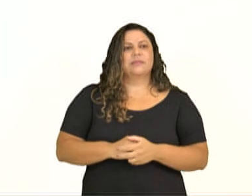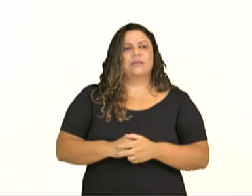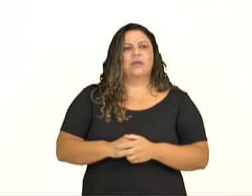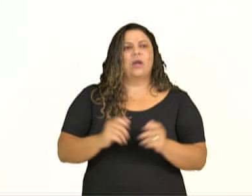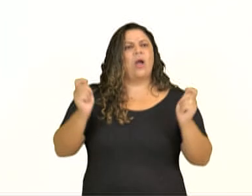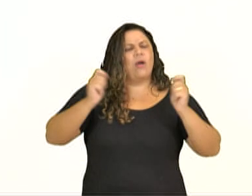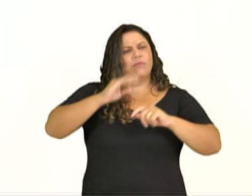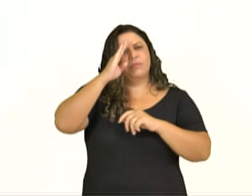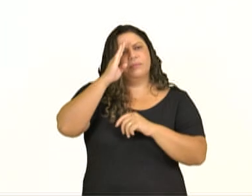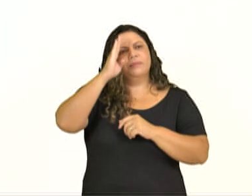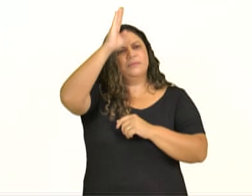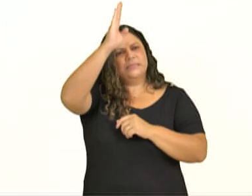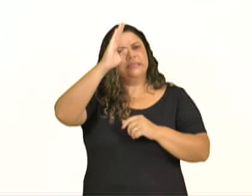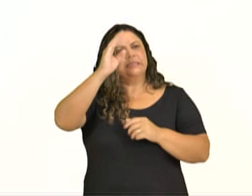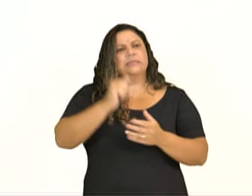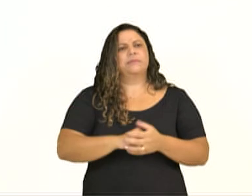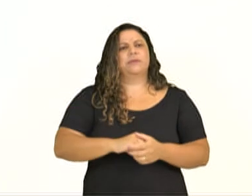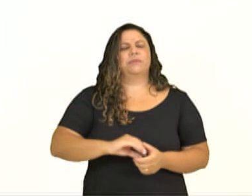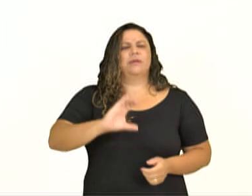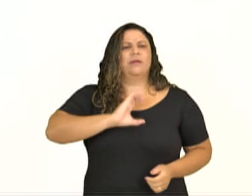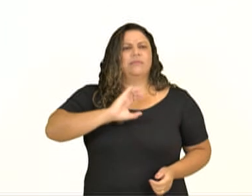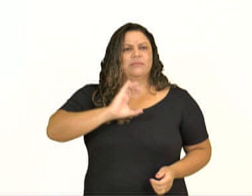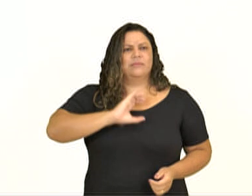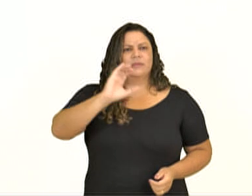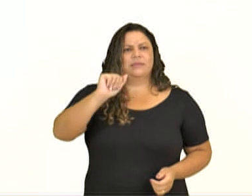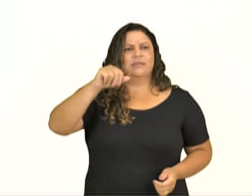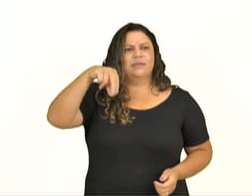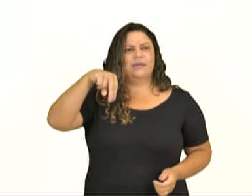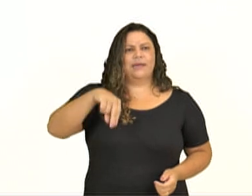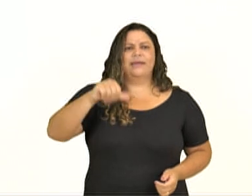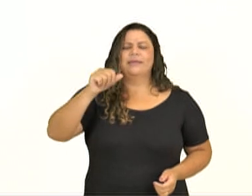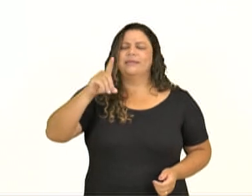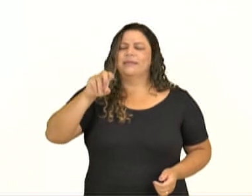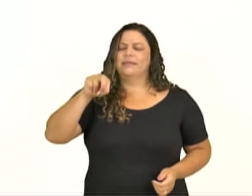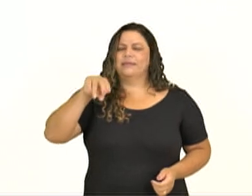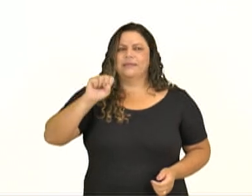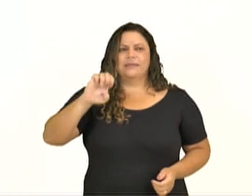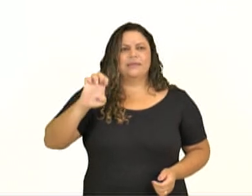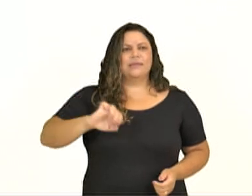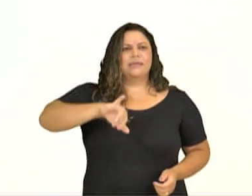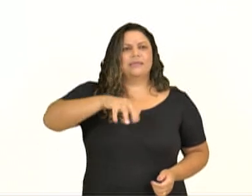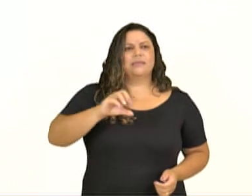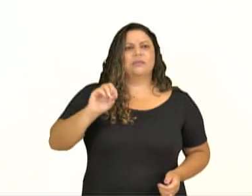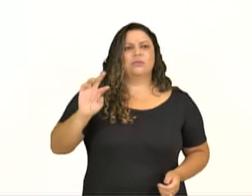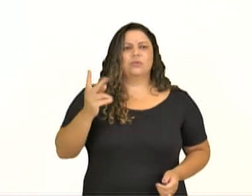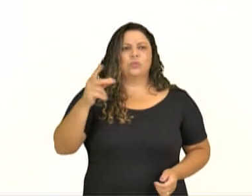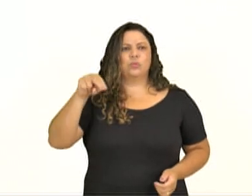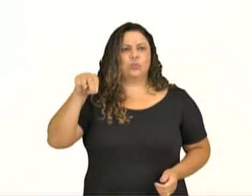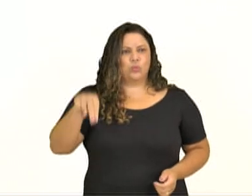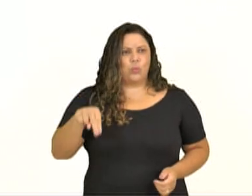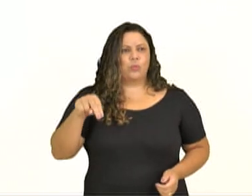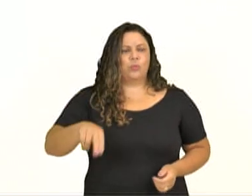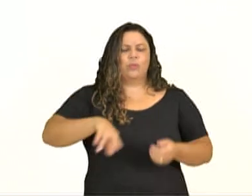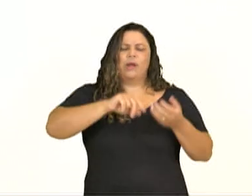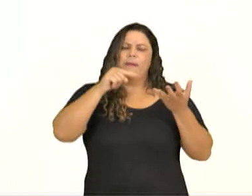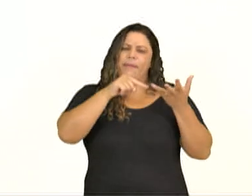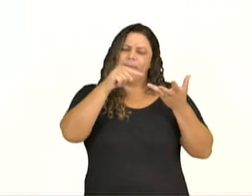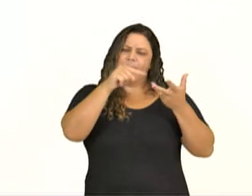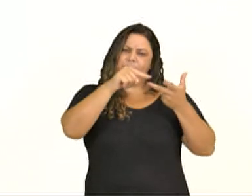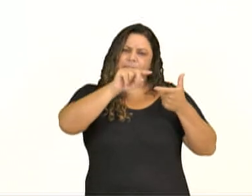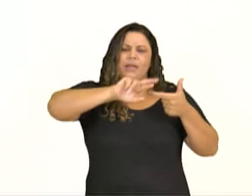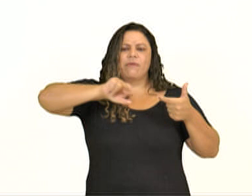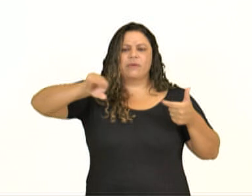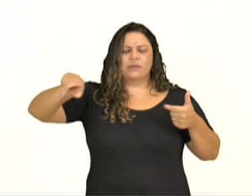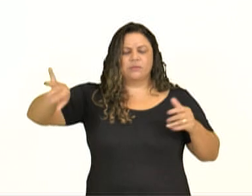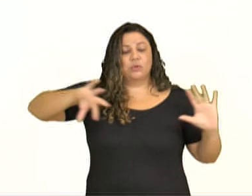esboçada principalmente pelo canadense John Peters Humphrey, contando também com a ajuda de várias pessoas de